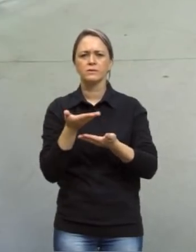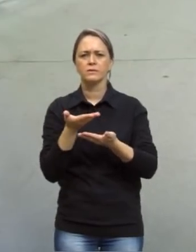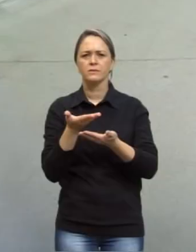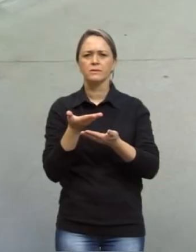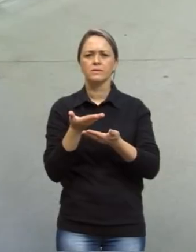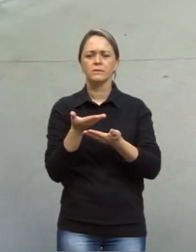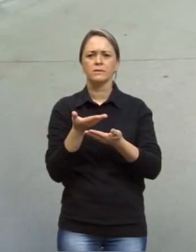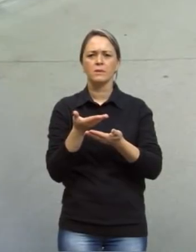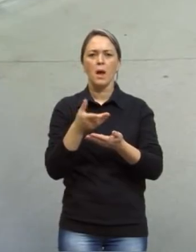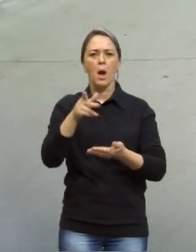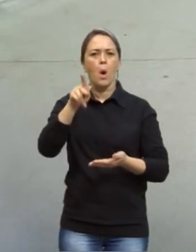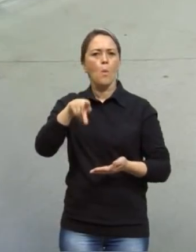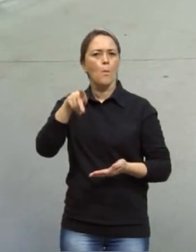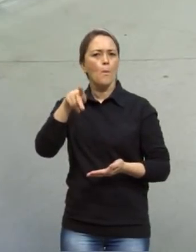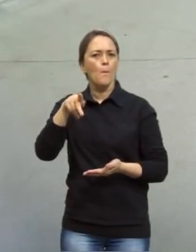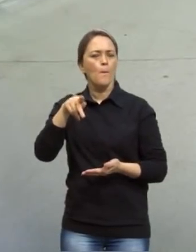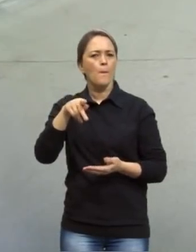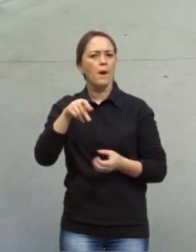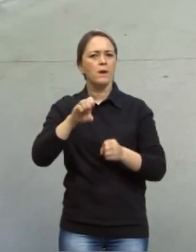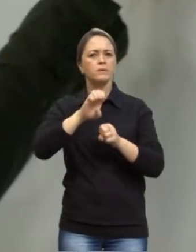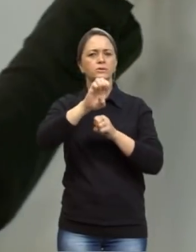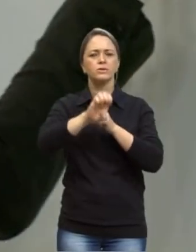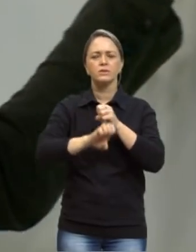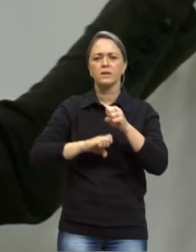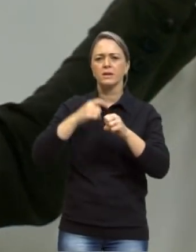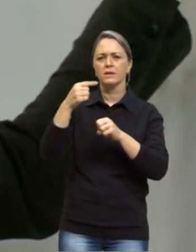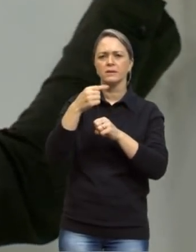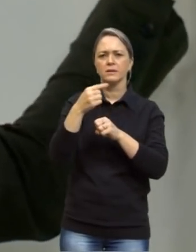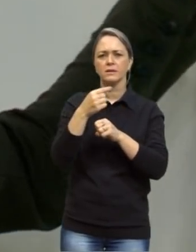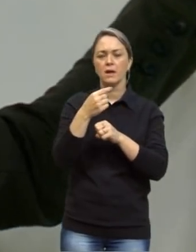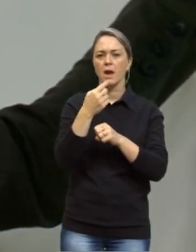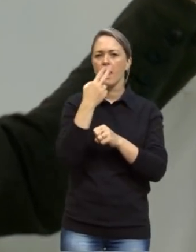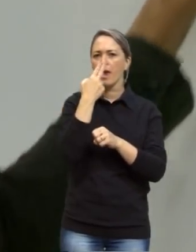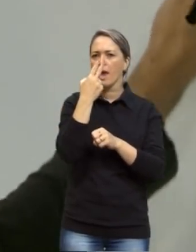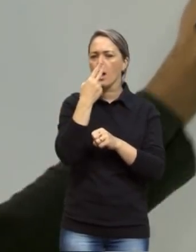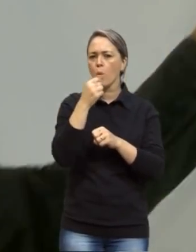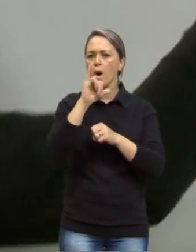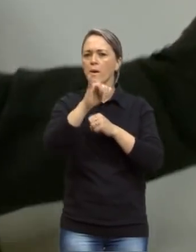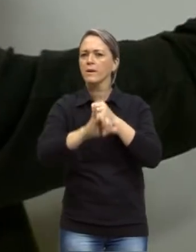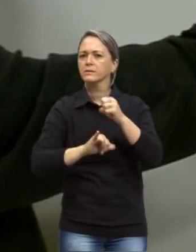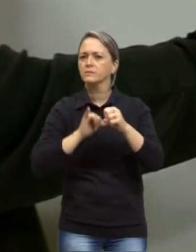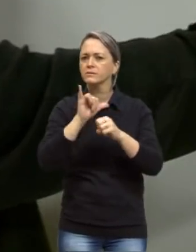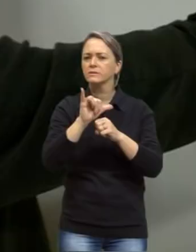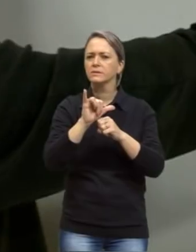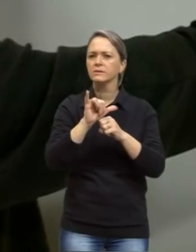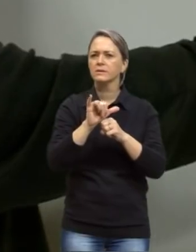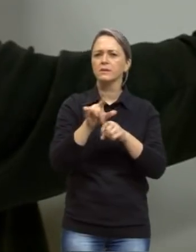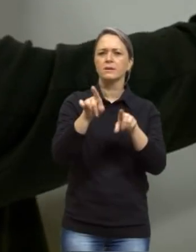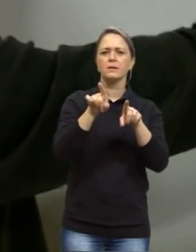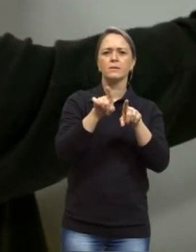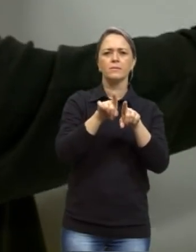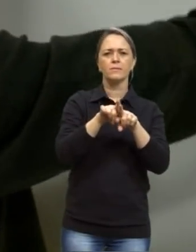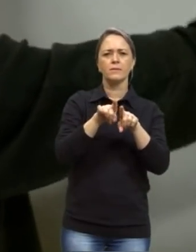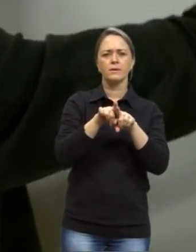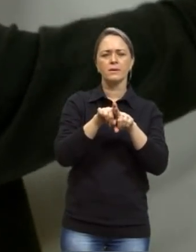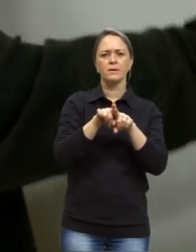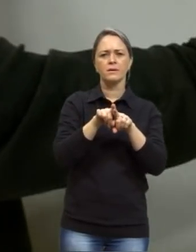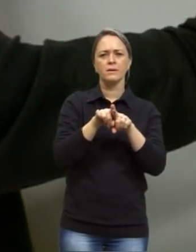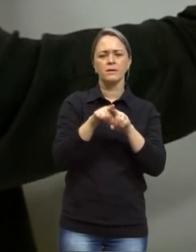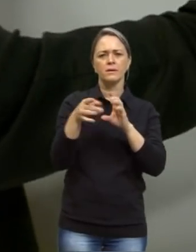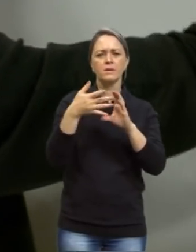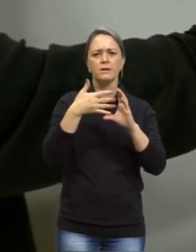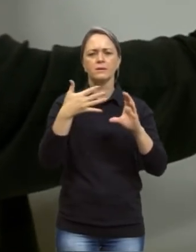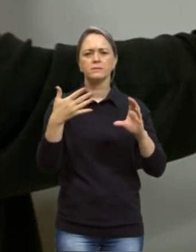um par de elétrons os dois têm a mesma eletronegatividade e por isso a